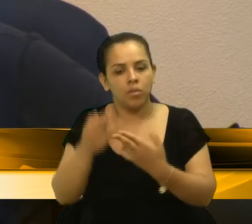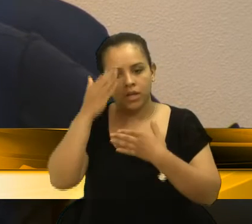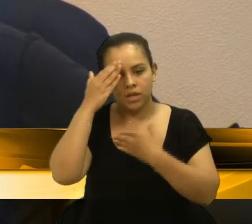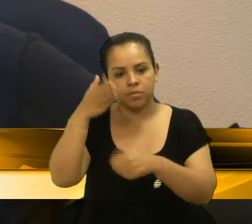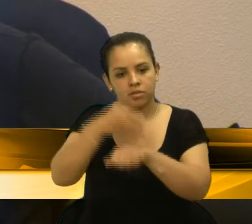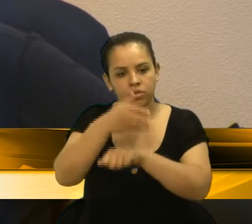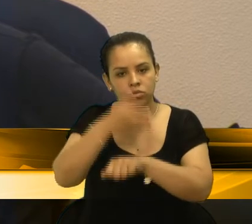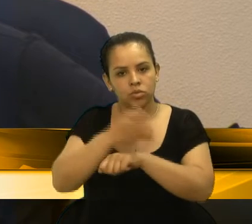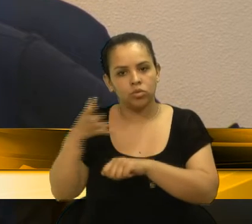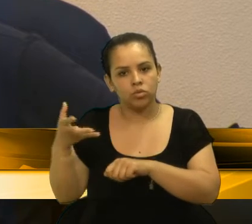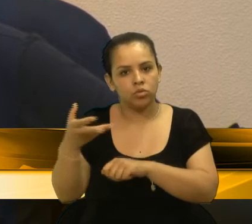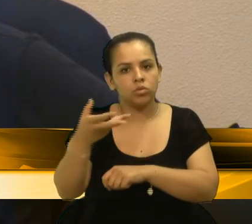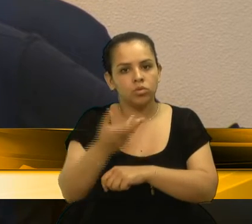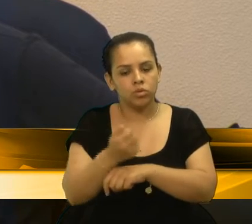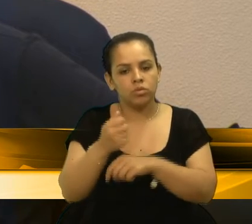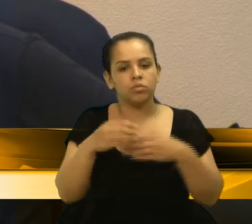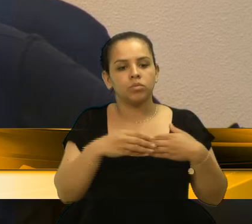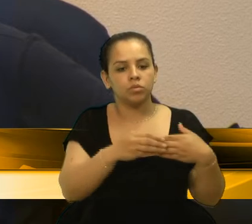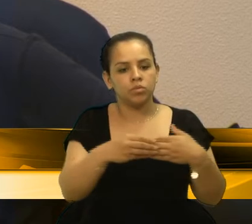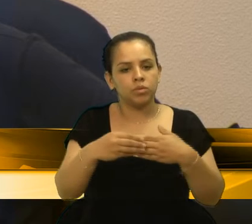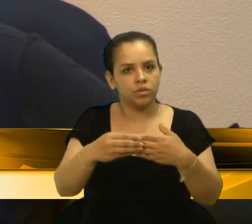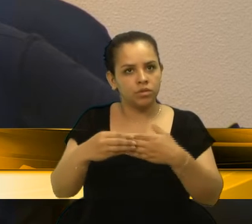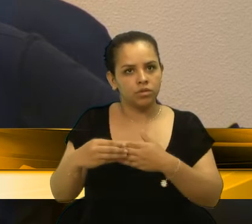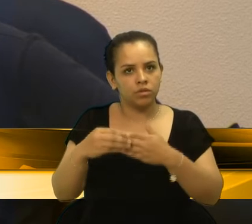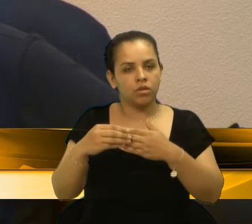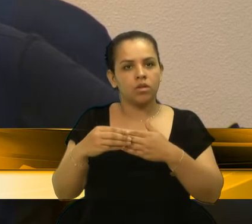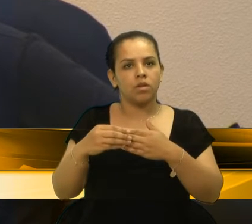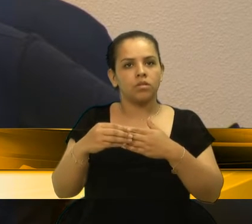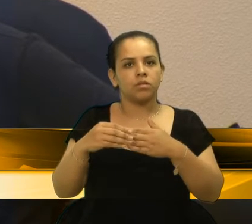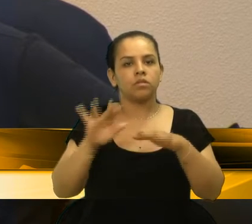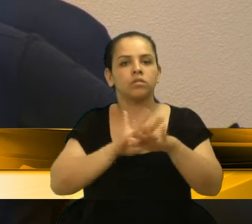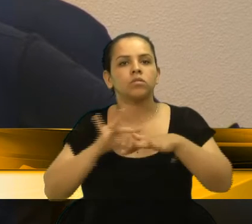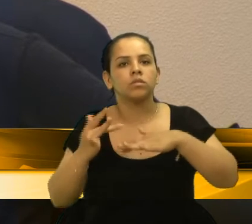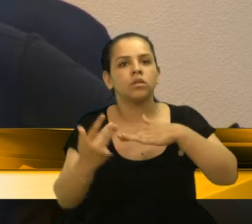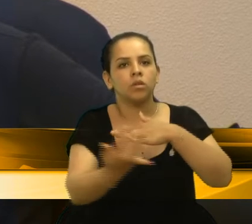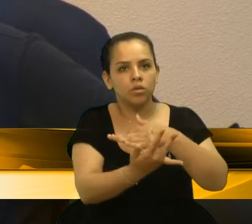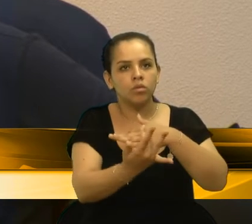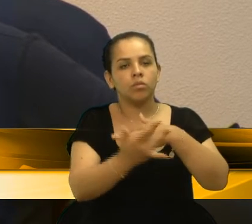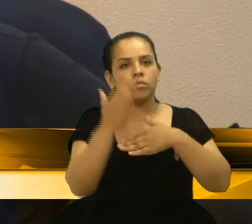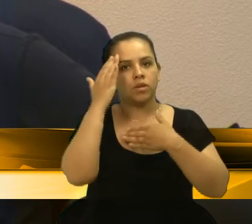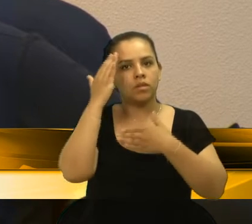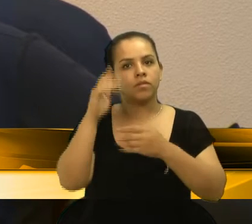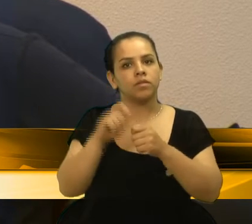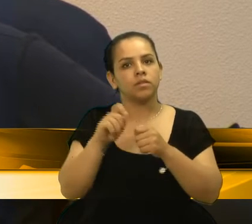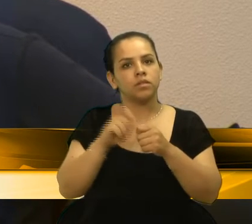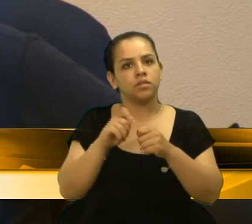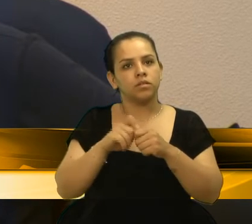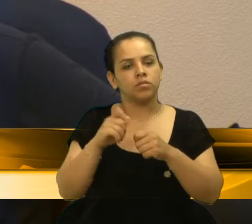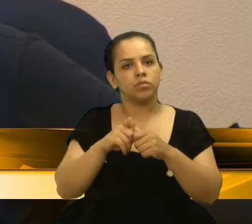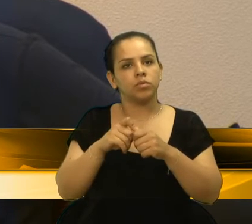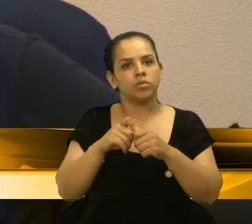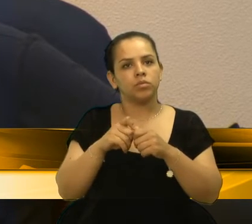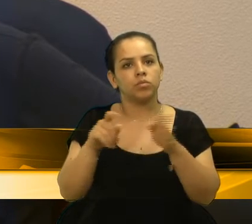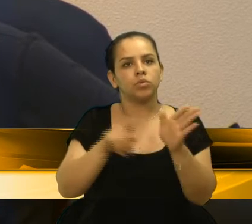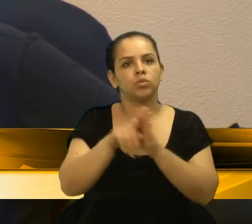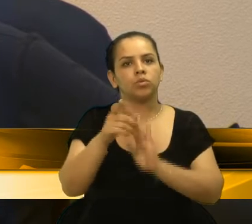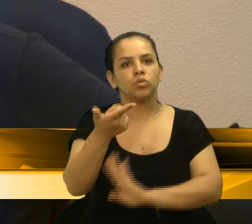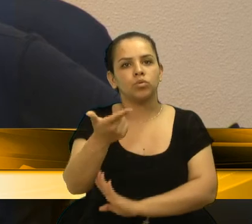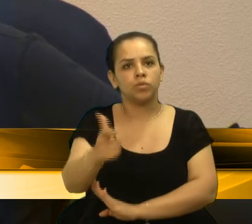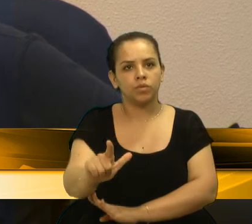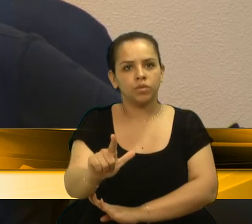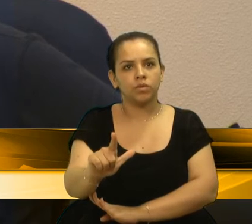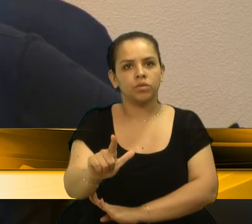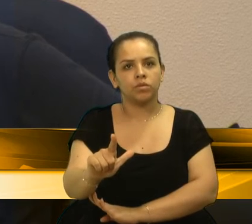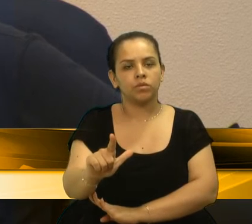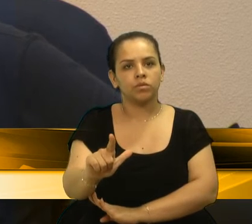todos. Obrigado a todos que estão nos acompanhando pelas mídias e redes sociais. Doutora, me permita, vou fazer novamente um questionamento. Vou repetir a pergunta feita ontem. A